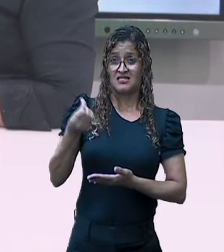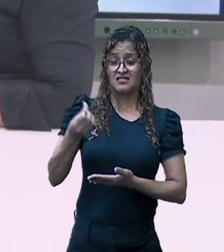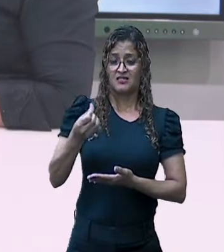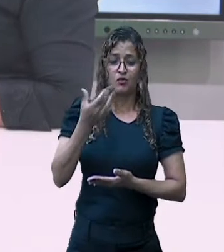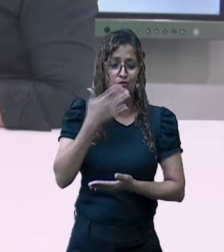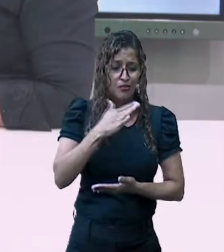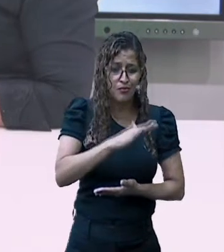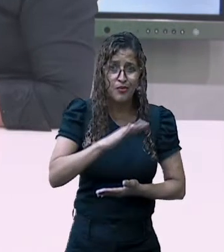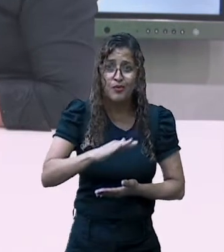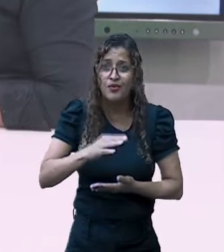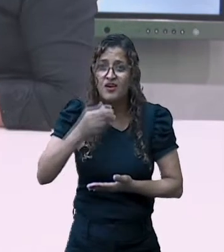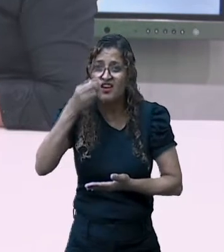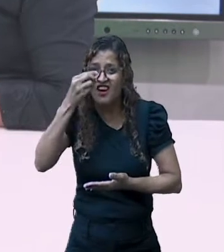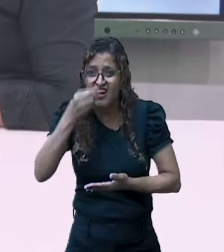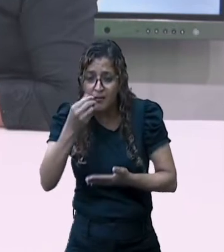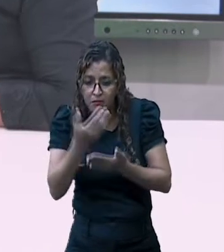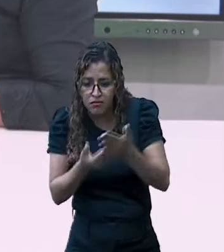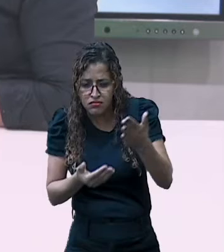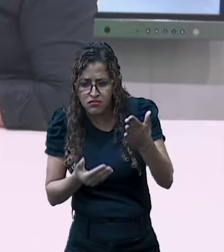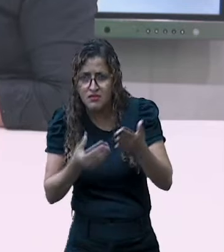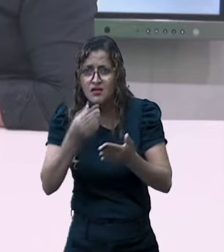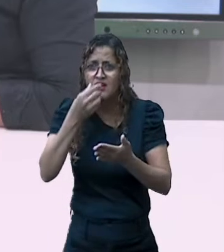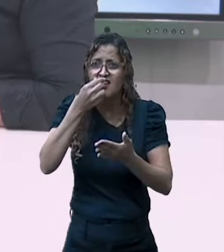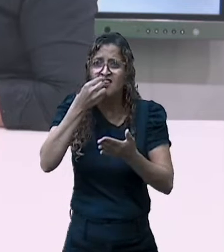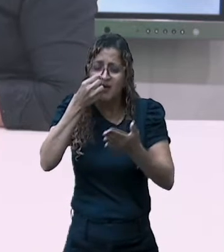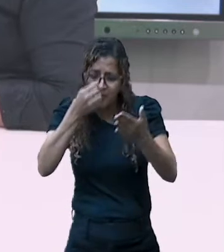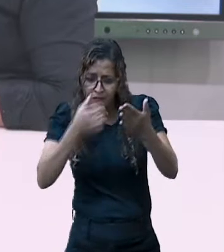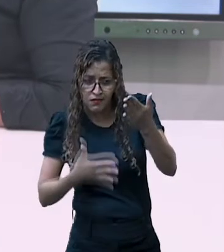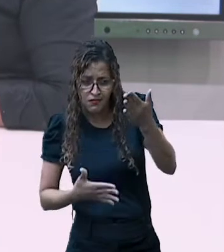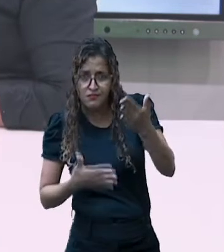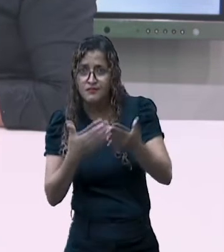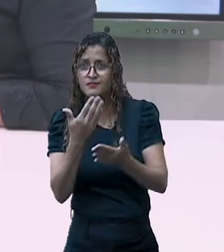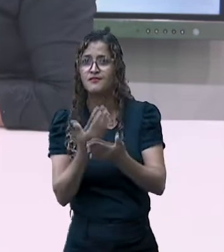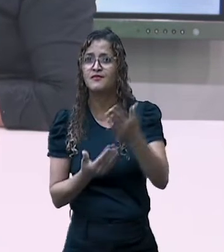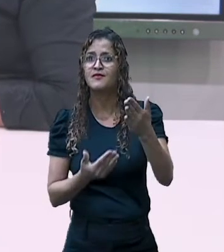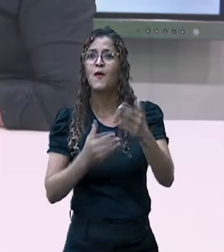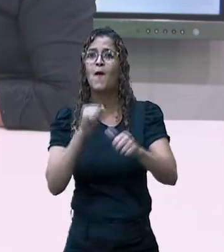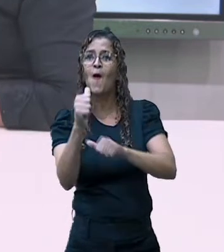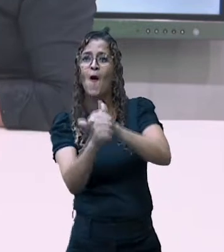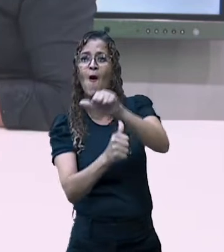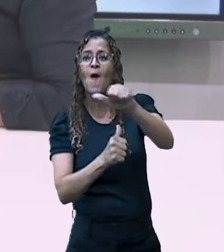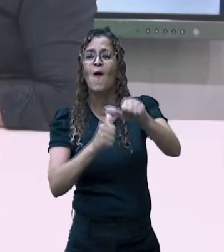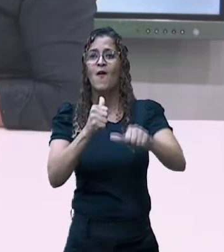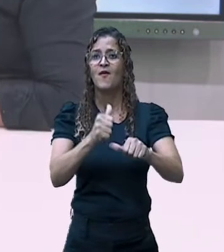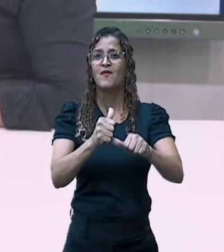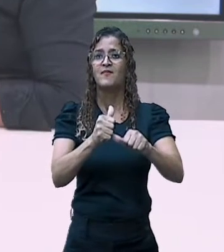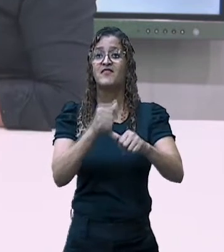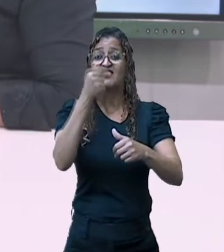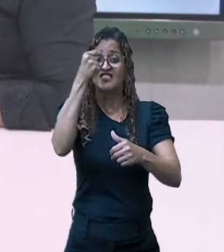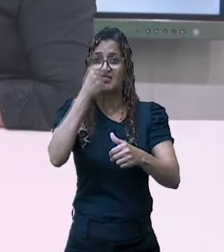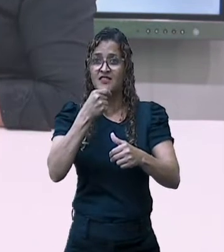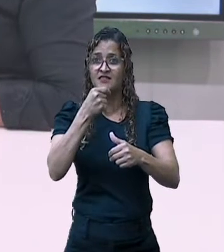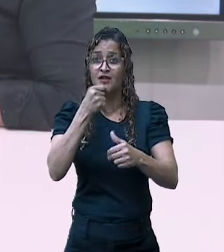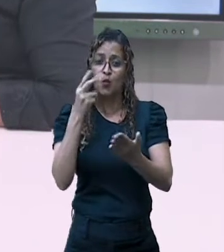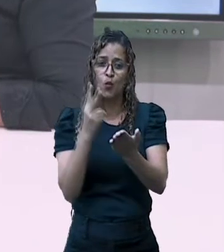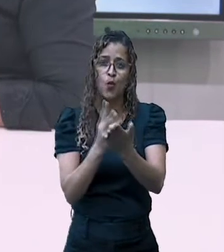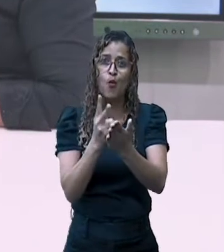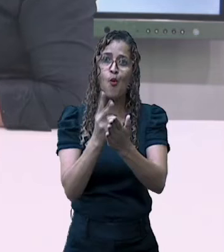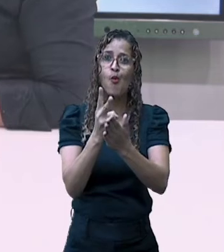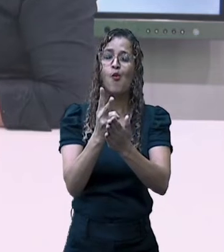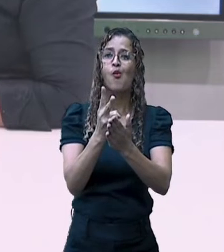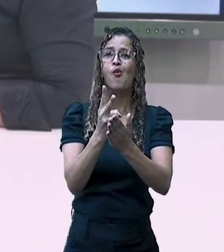dentinhos, vai começar a trocar os dentes de leite pelos dentes permanentes. Mas antes dessa troca